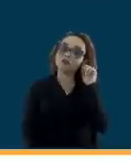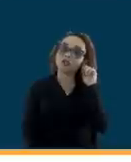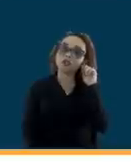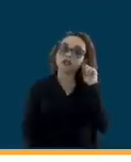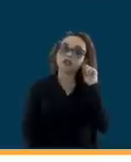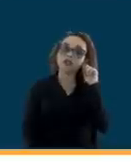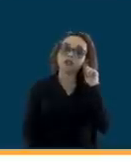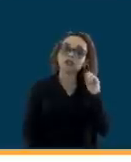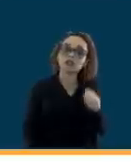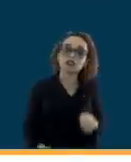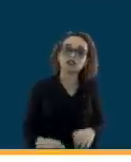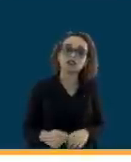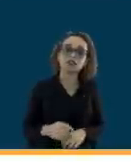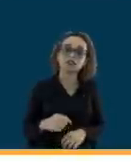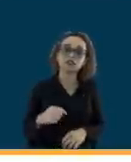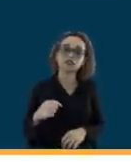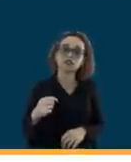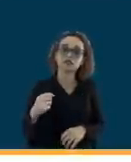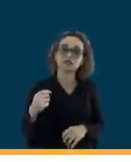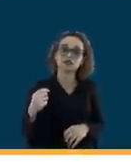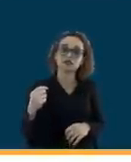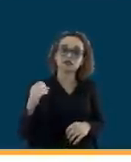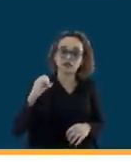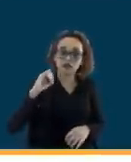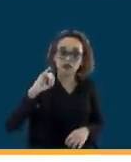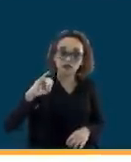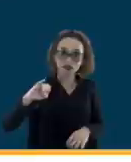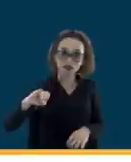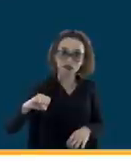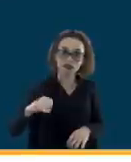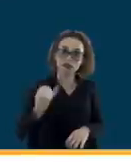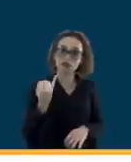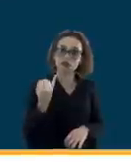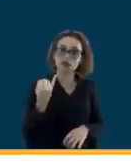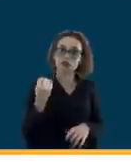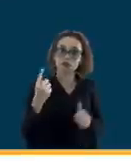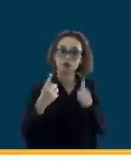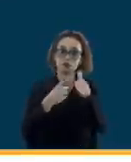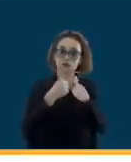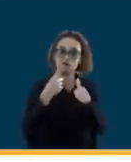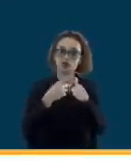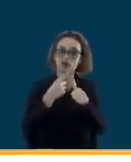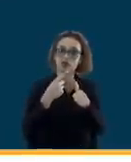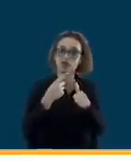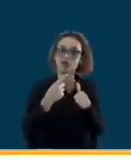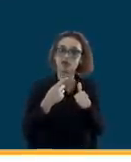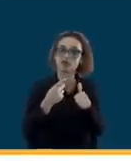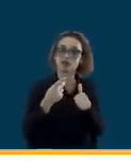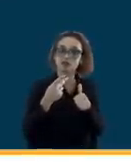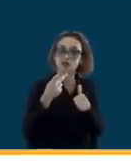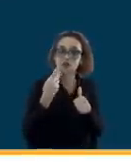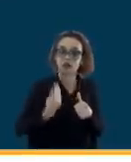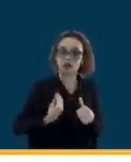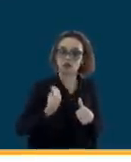Porque trata-se realmente de uma oportunidade ímpar. Em primeiro lugar, para participar de uma